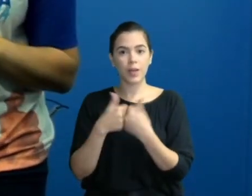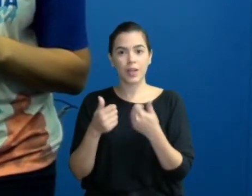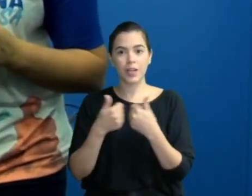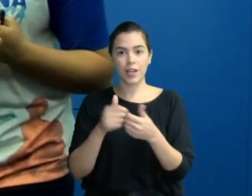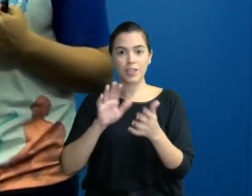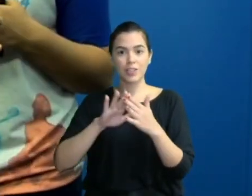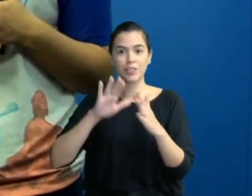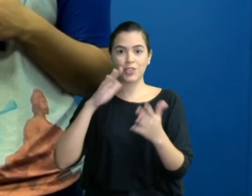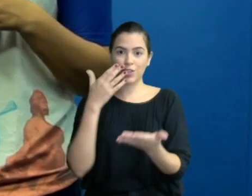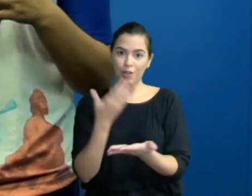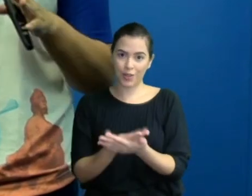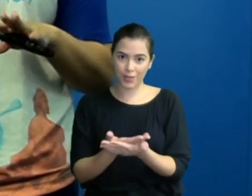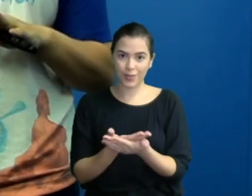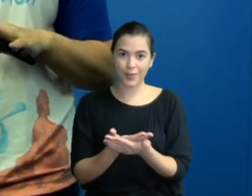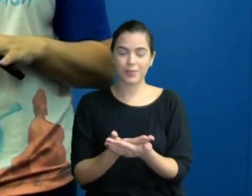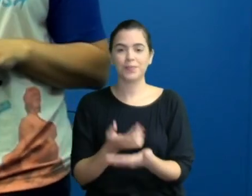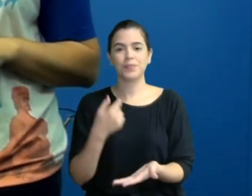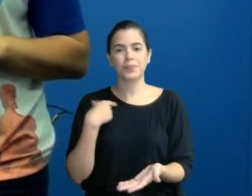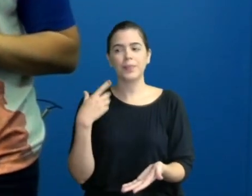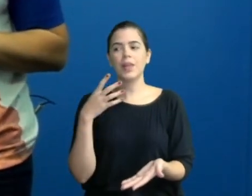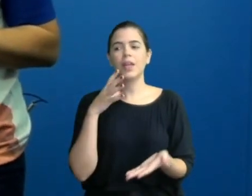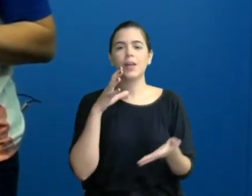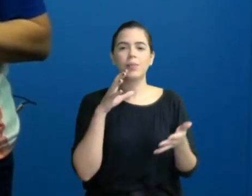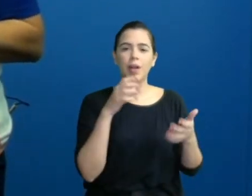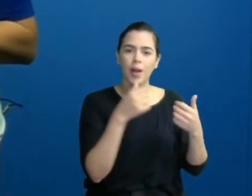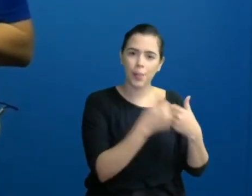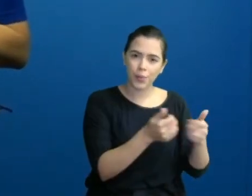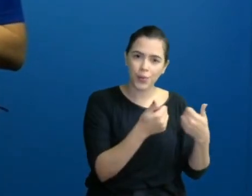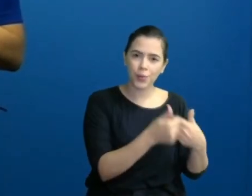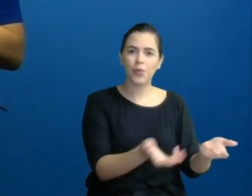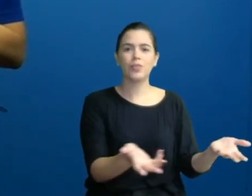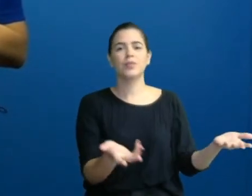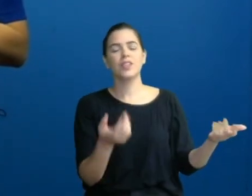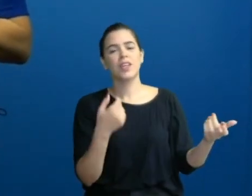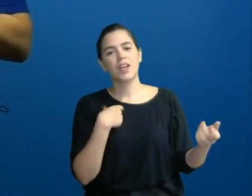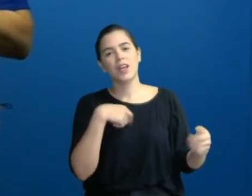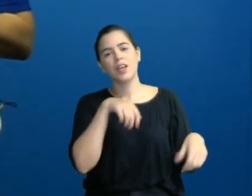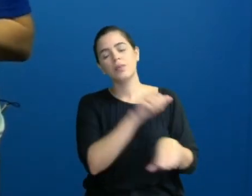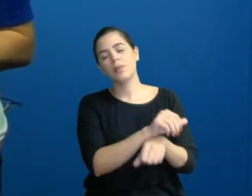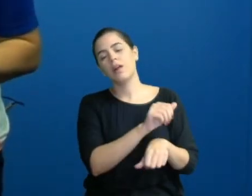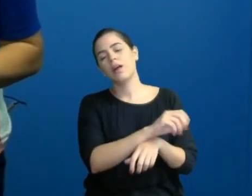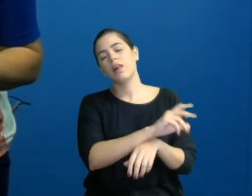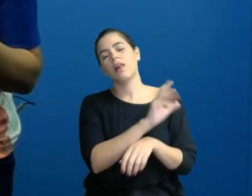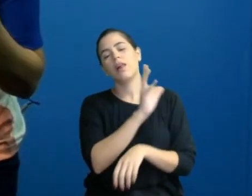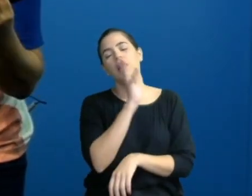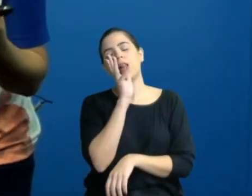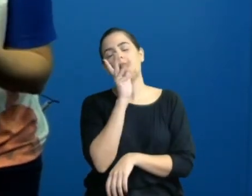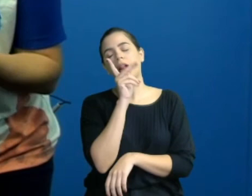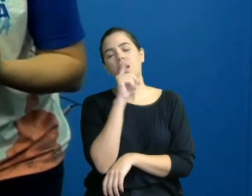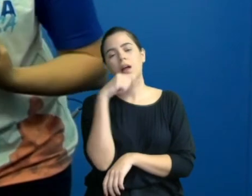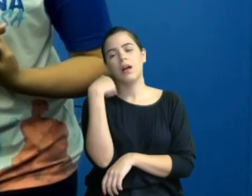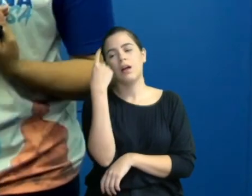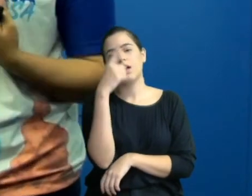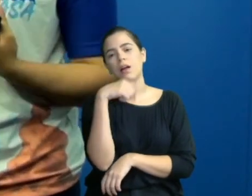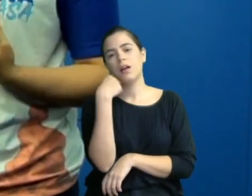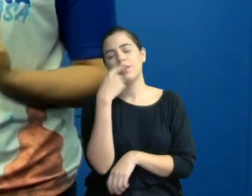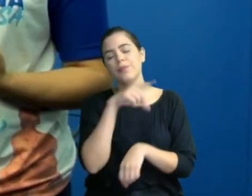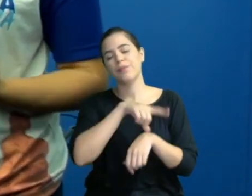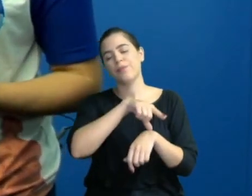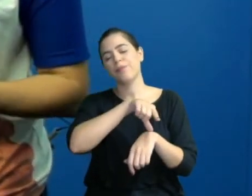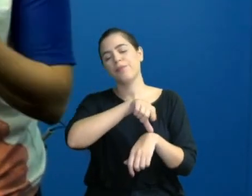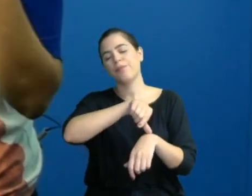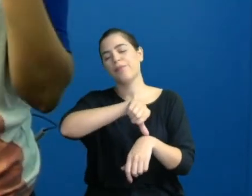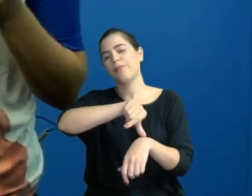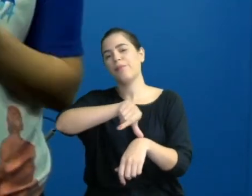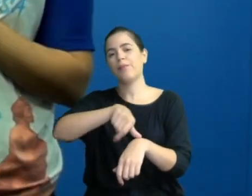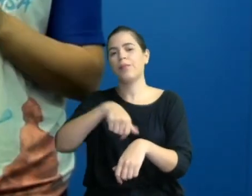deixa eu explicando. Eu pegava muito ônibus para ir para a escola. E eu costumava esperar, às vezes, horas na parada de